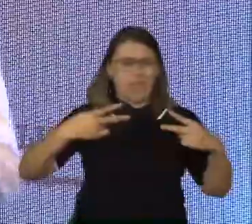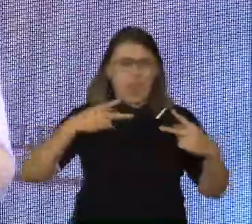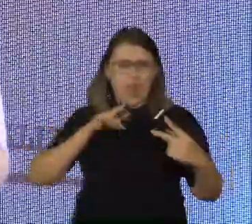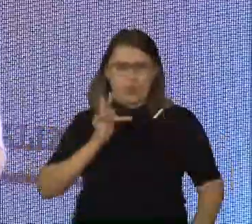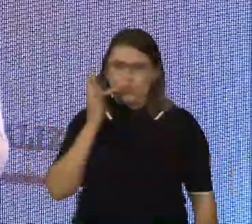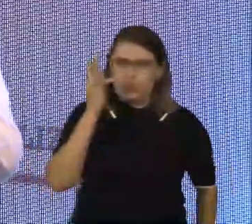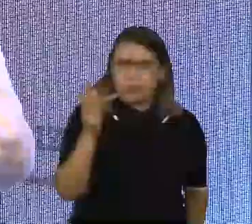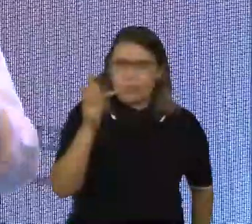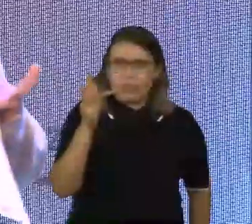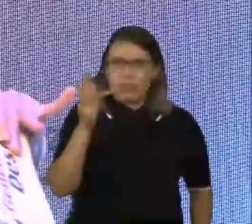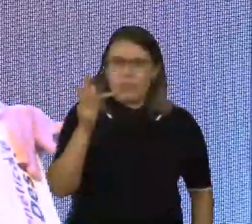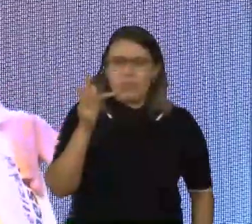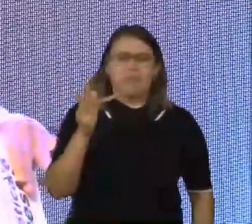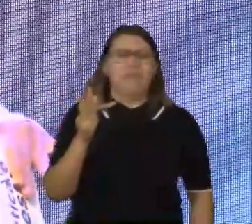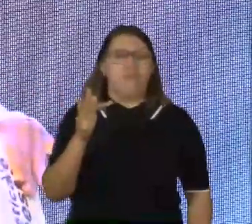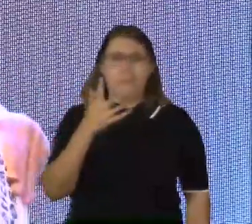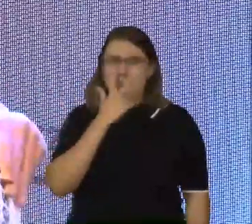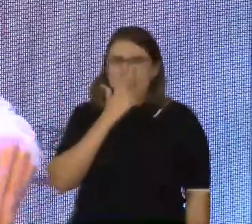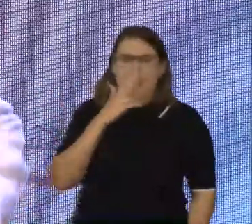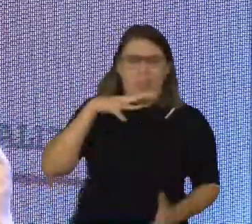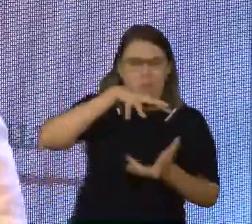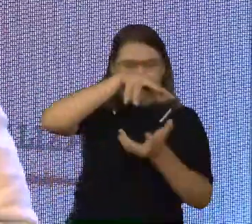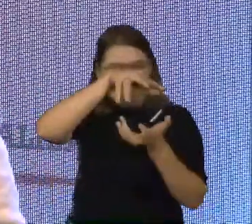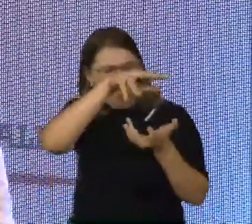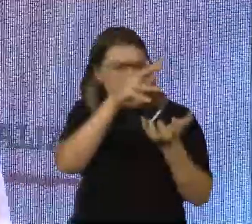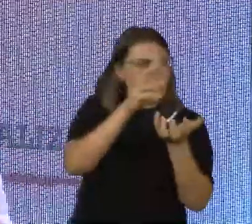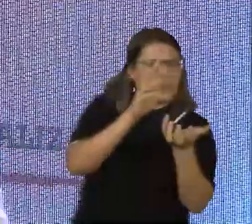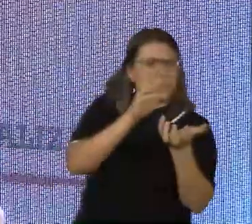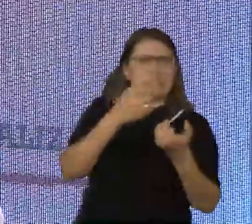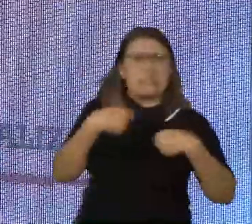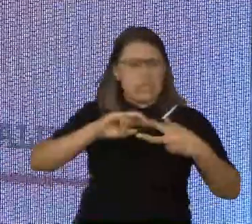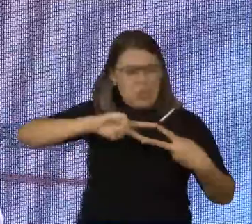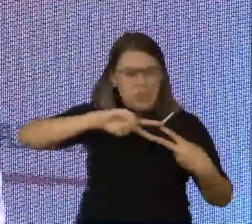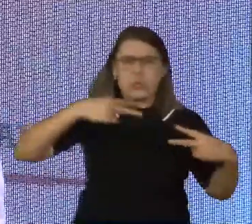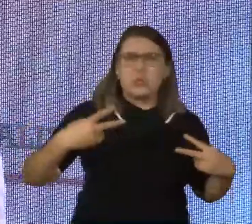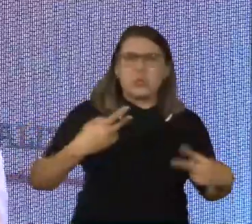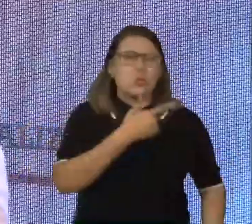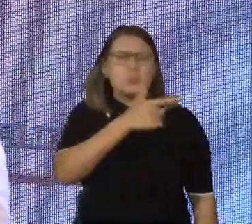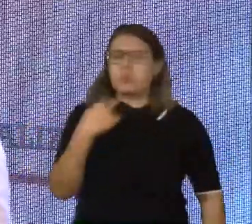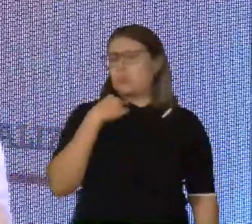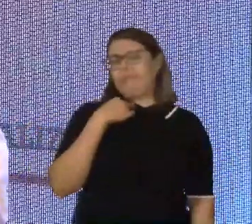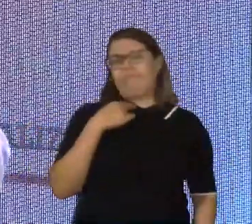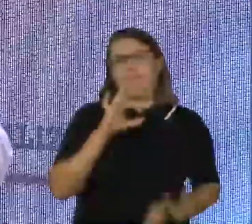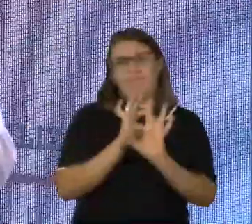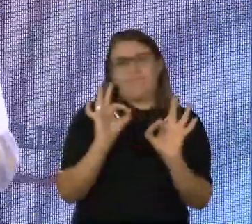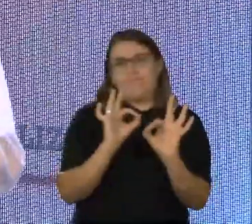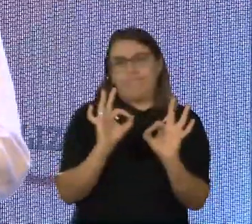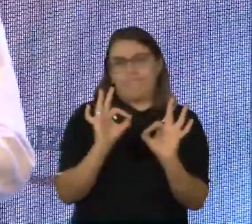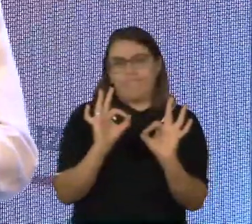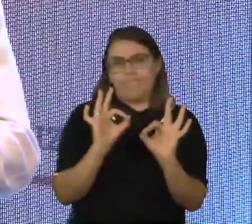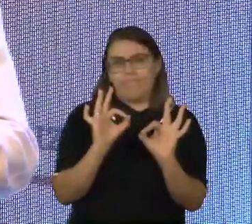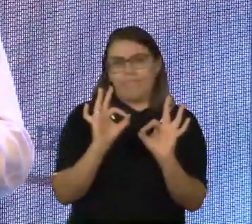como se tivesse uma bola de cristal para adivinhar ele, nos empurrava para a incapacidade.